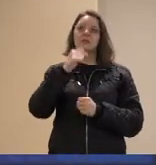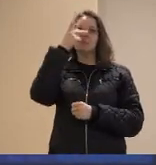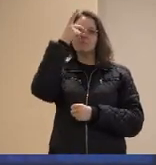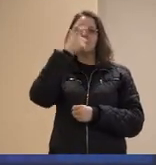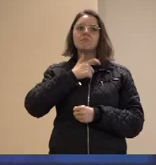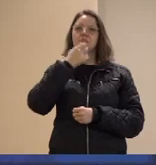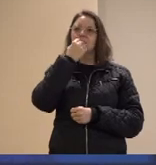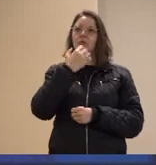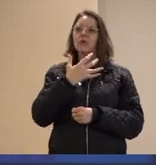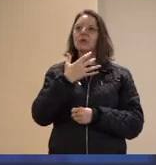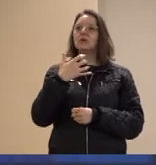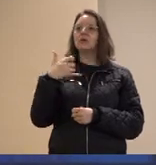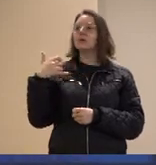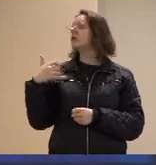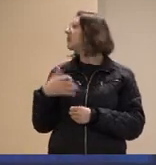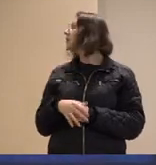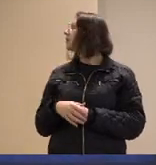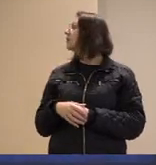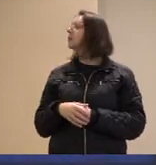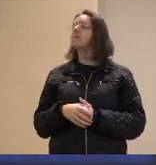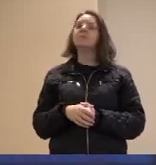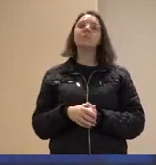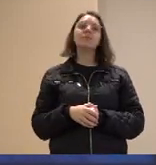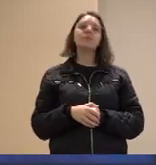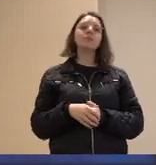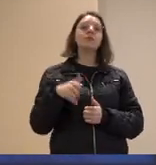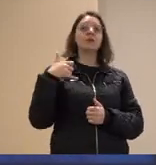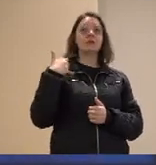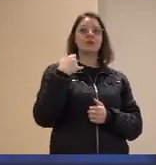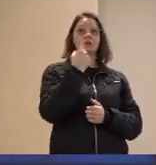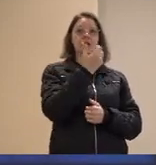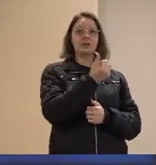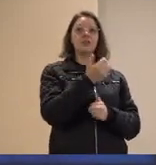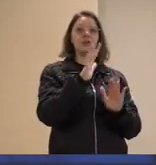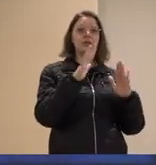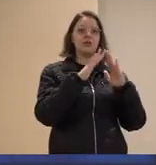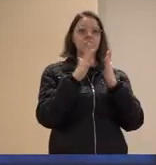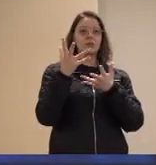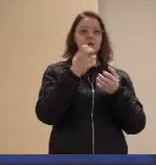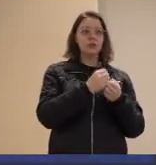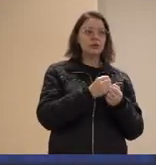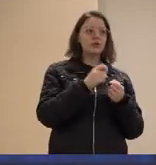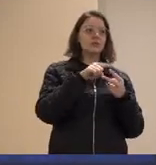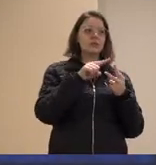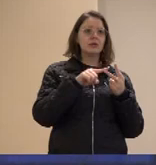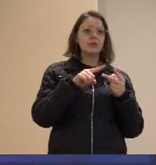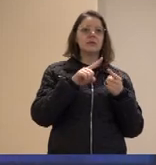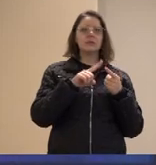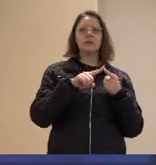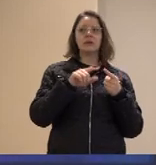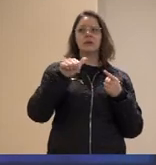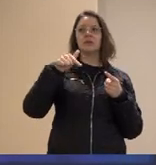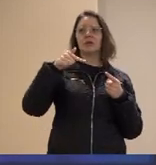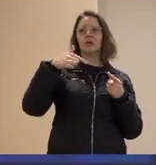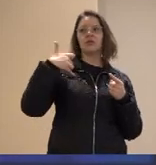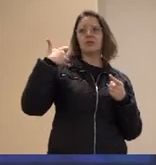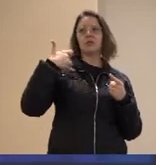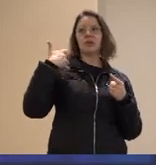Tenho 16 anos, fui acolhida duas vezes. Meu primeiro acolhimento foi com 7 anos. Saí com a minha